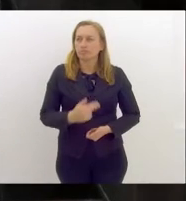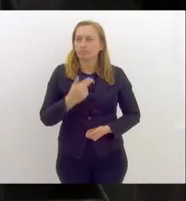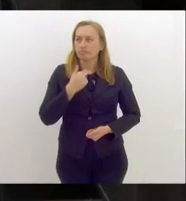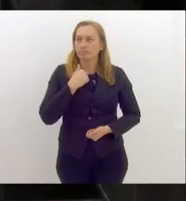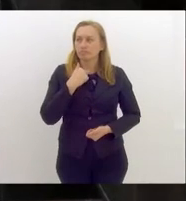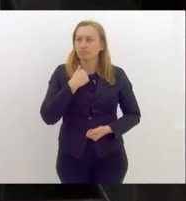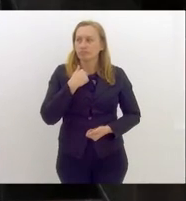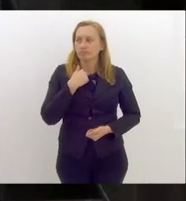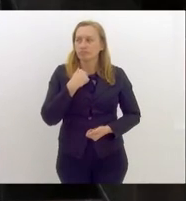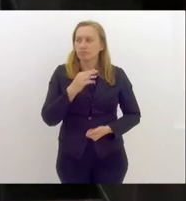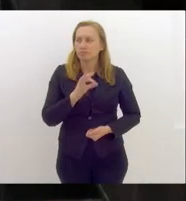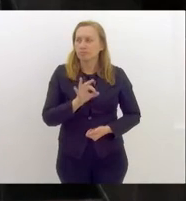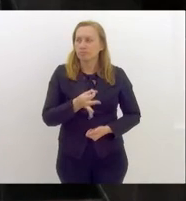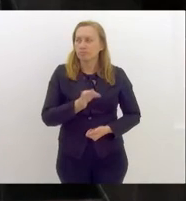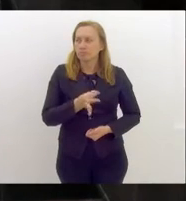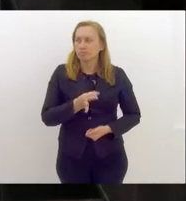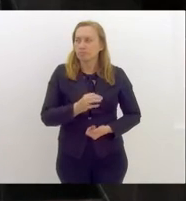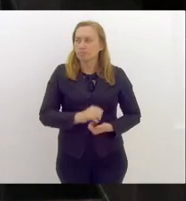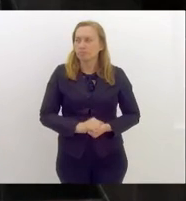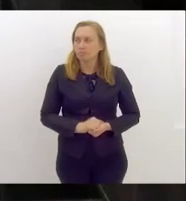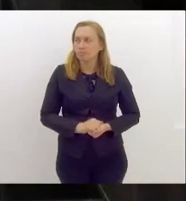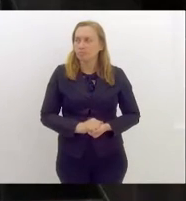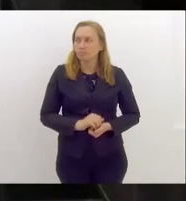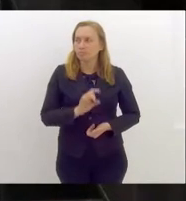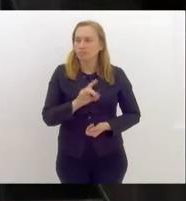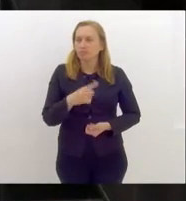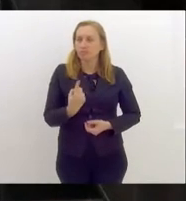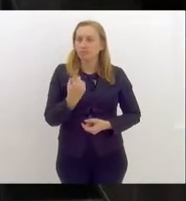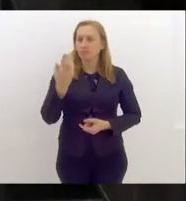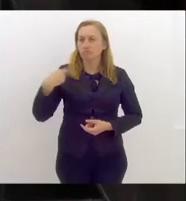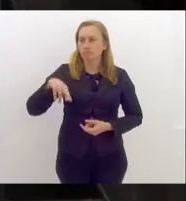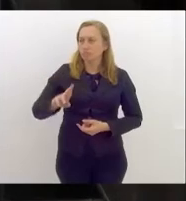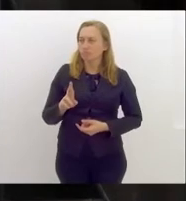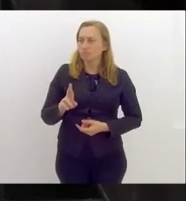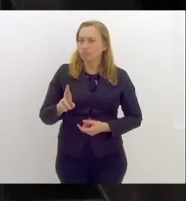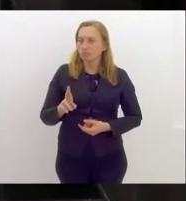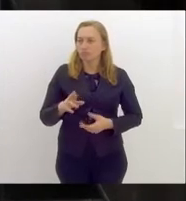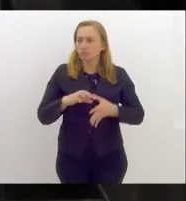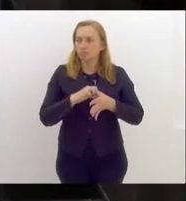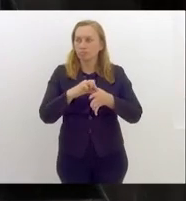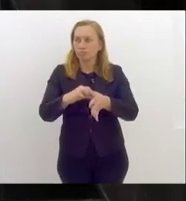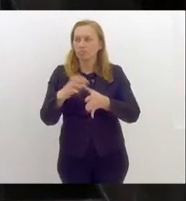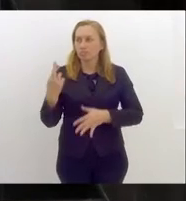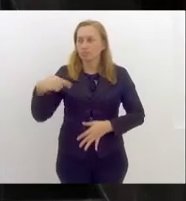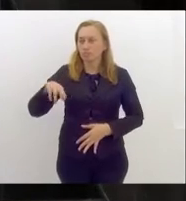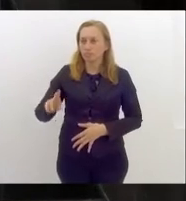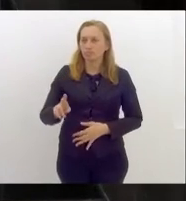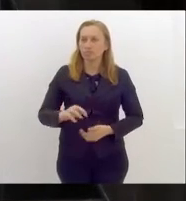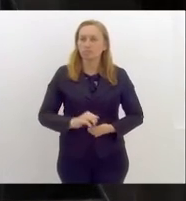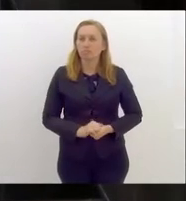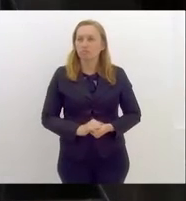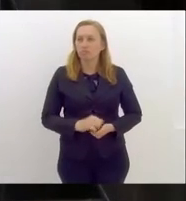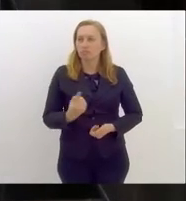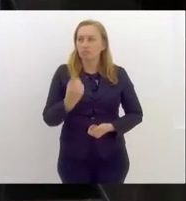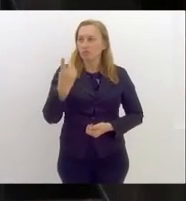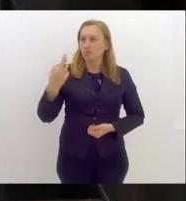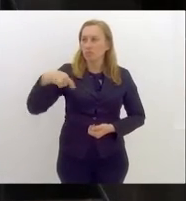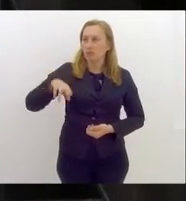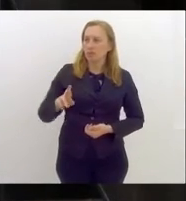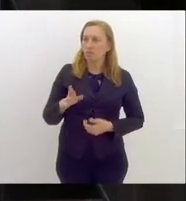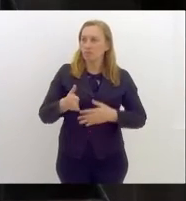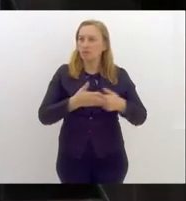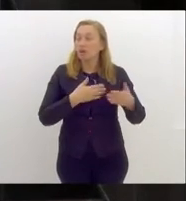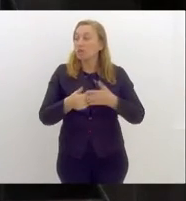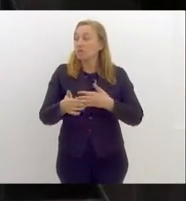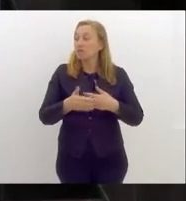evidentemente determinar que apenas uma religião ou apenas uma liderança religiosa de uma eh religião Qualquer que seja